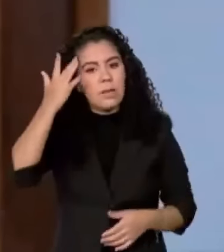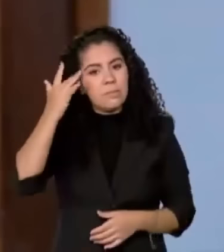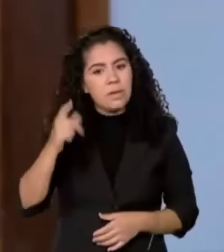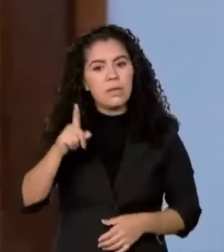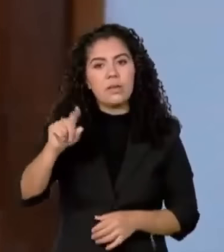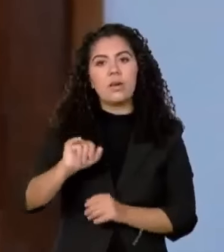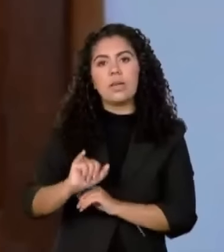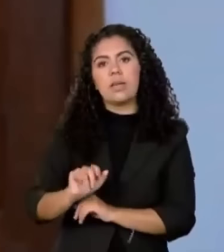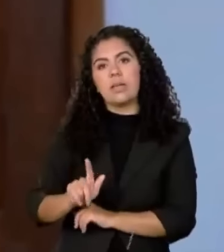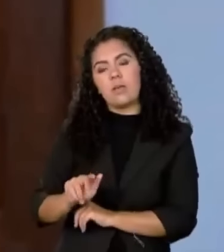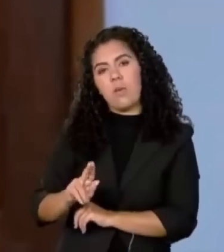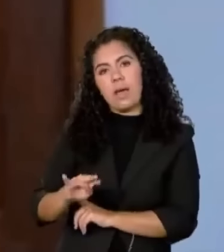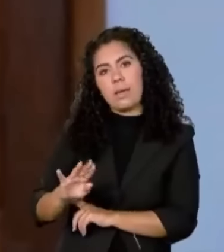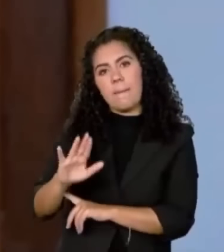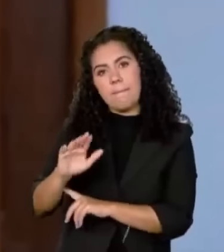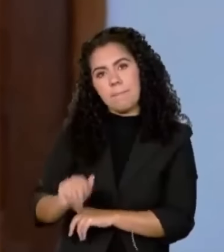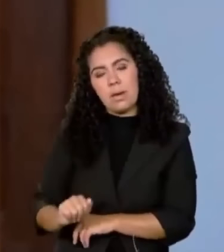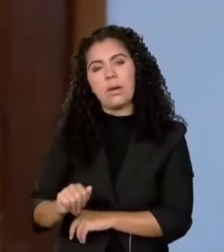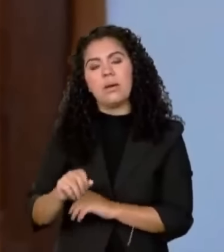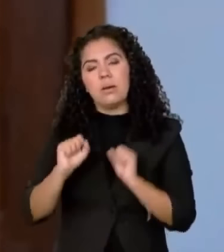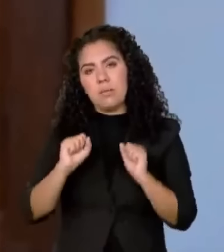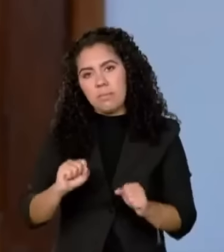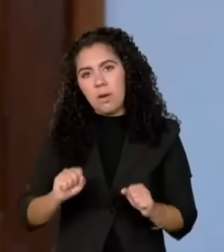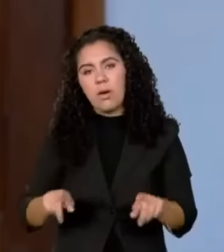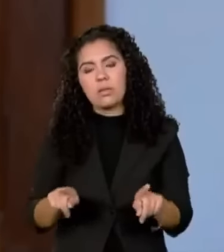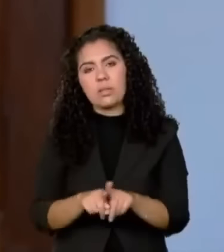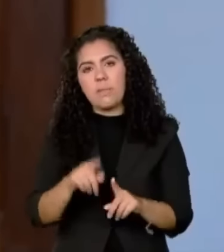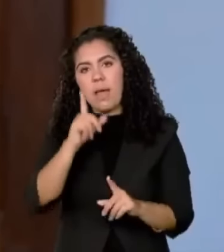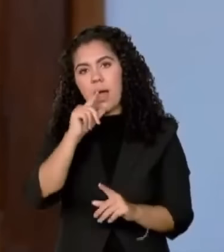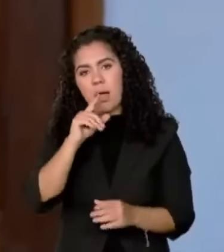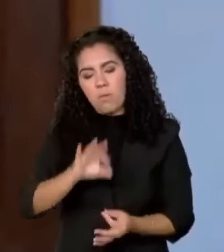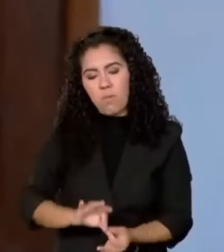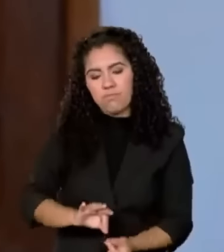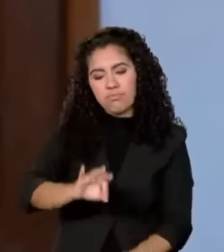pode chegar a 4 metros. Para ter uma ideia, em novembro do ano passado foram